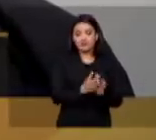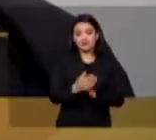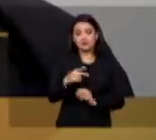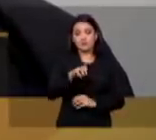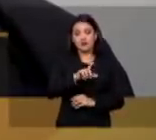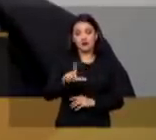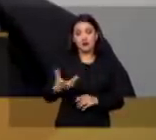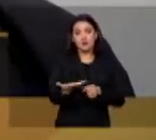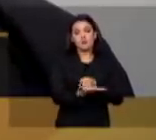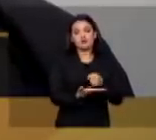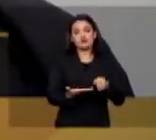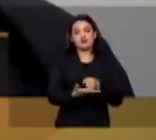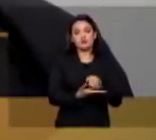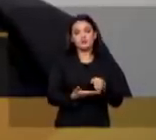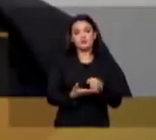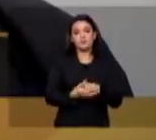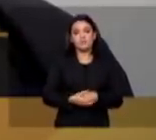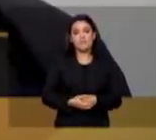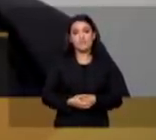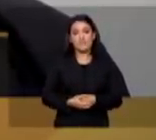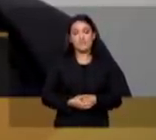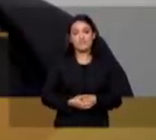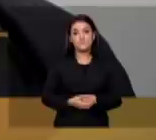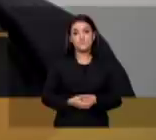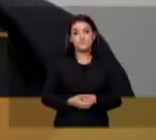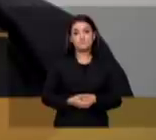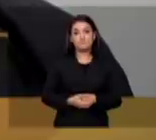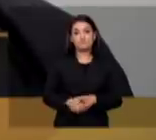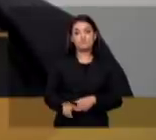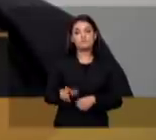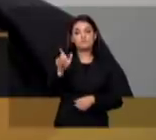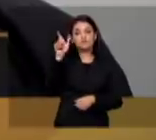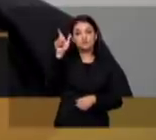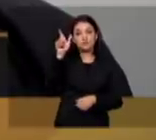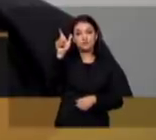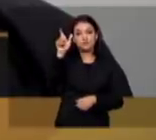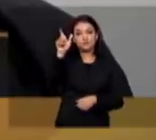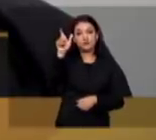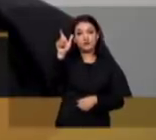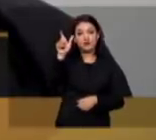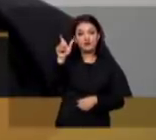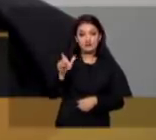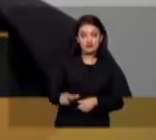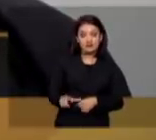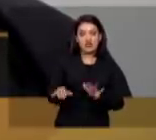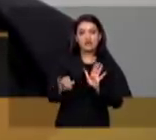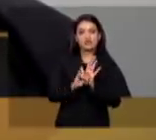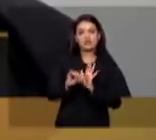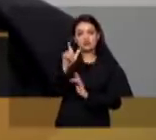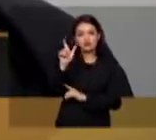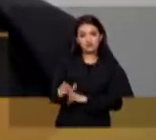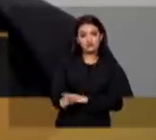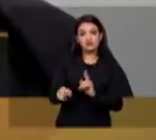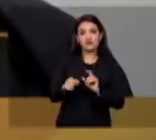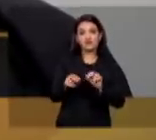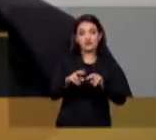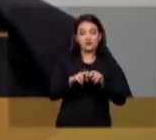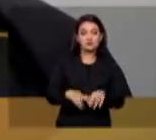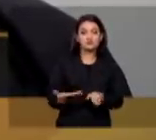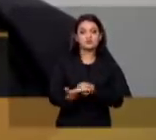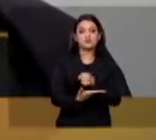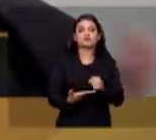princípio da identidade física, os atos instrutórios presididos pelo excepto, em